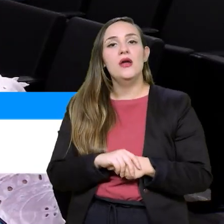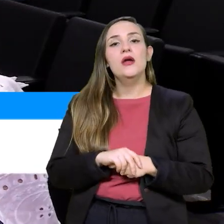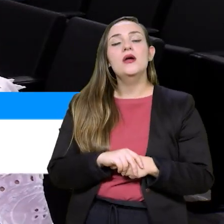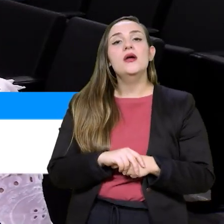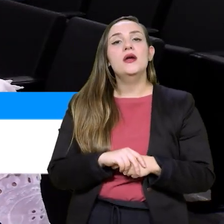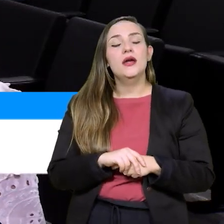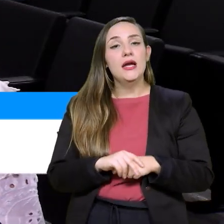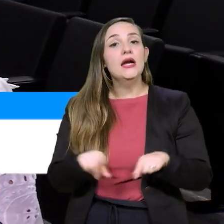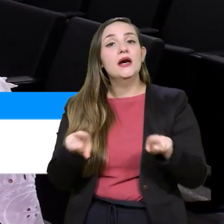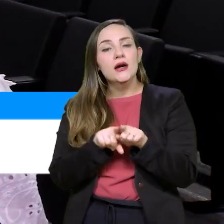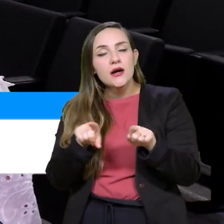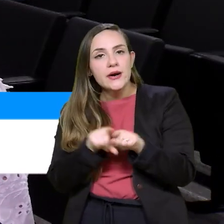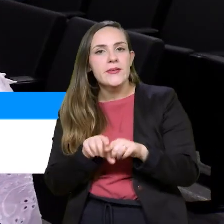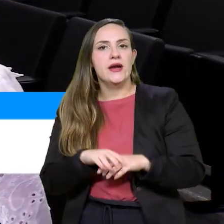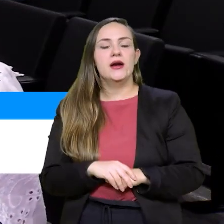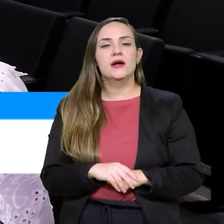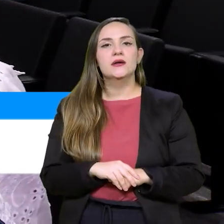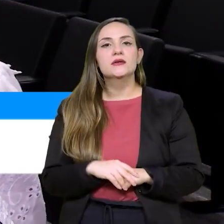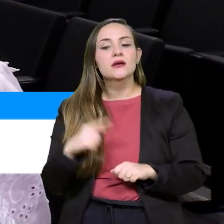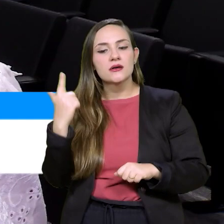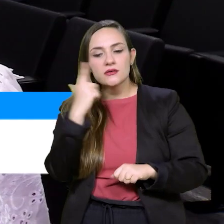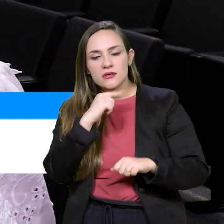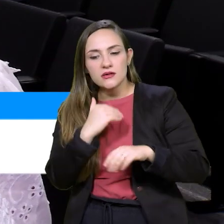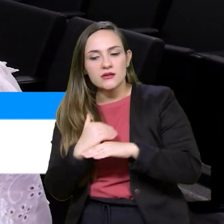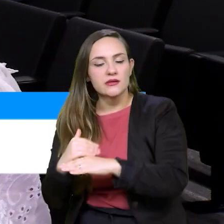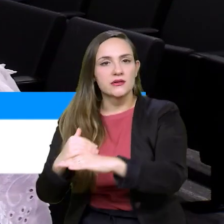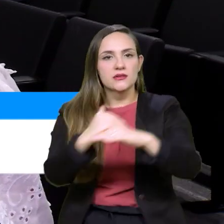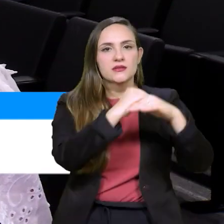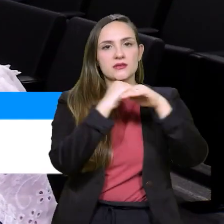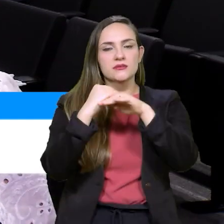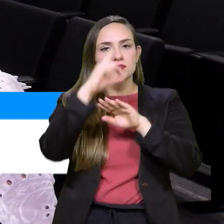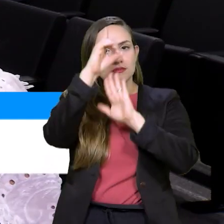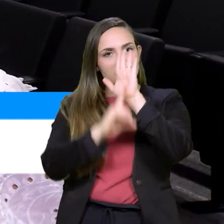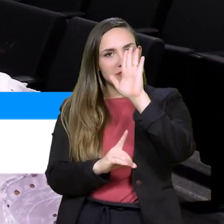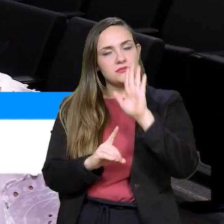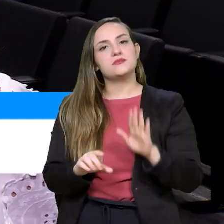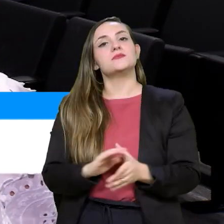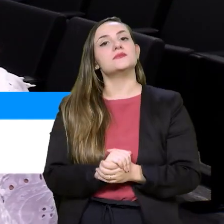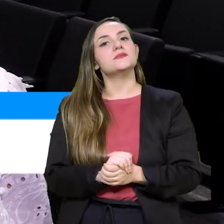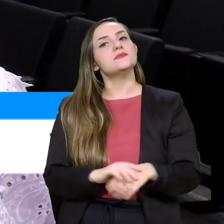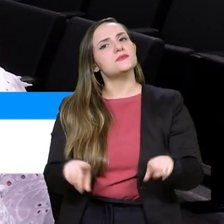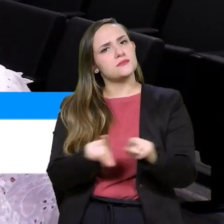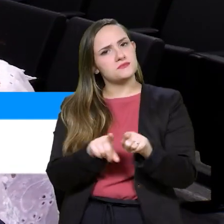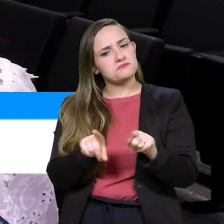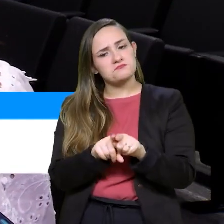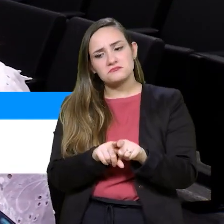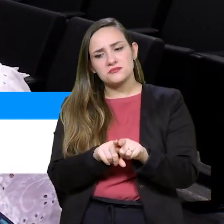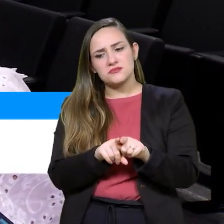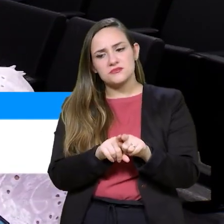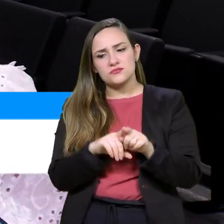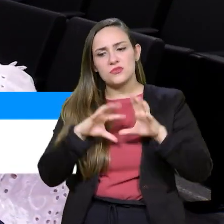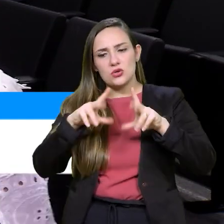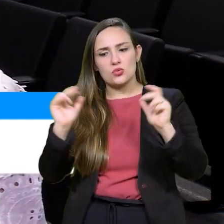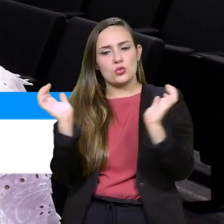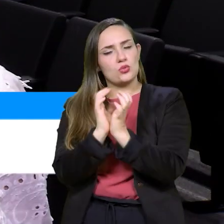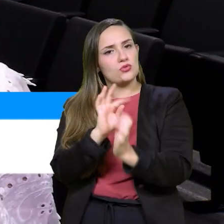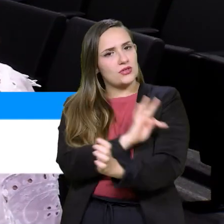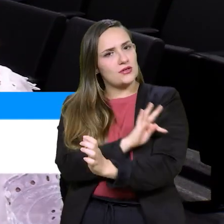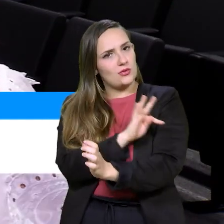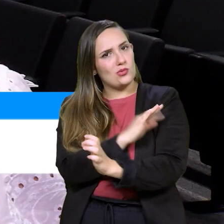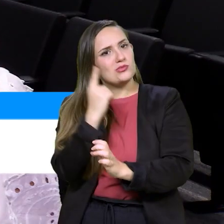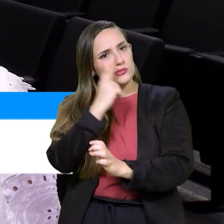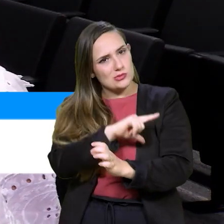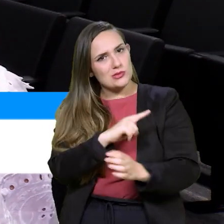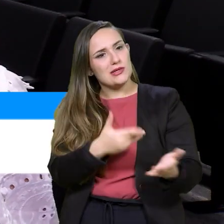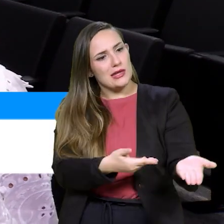tem esse TDAH, enfim, para que eles possam ter igualdade de direitos e um acolhimento,